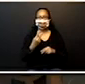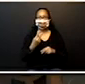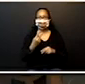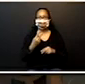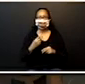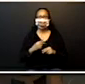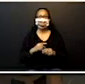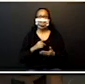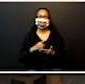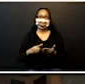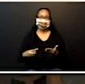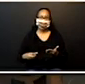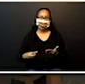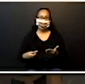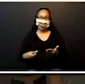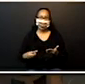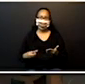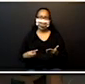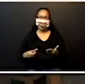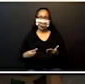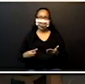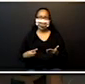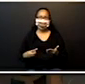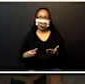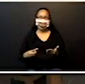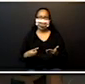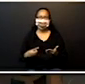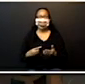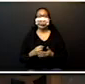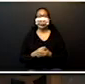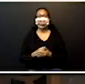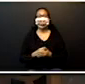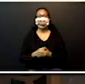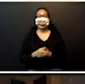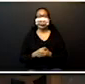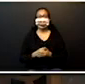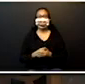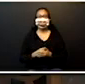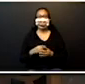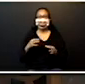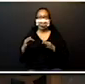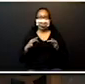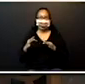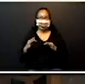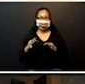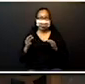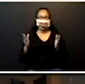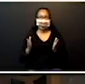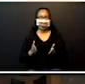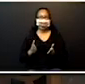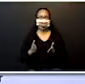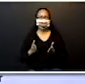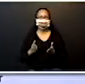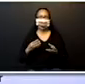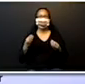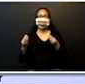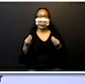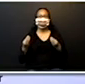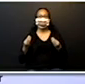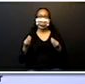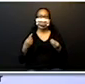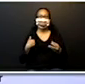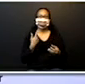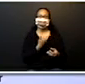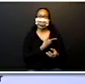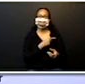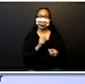material impresso. Então, nós vamos acompanhar primeiro a nossa rotina de hoje. Como é que nós vamos